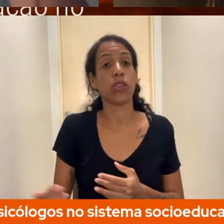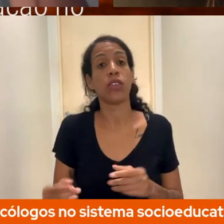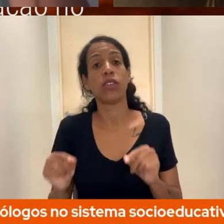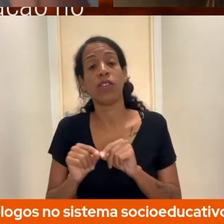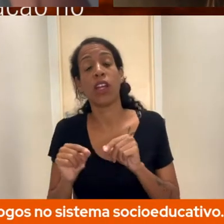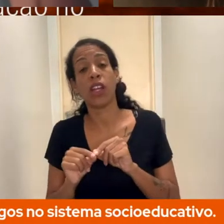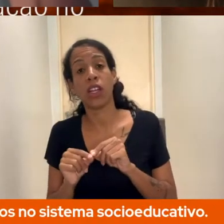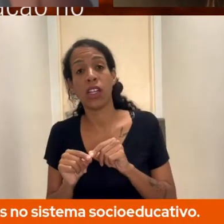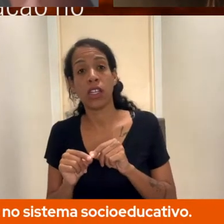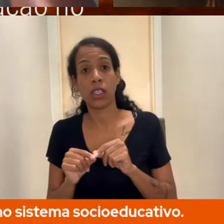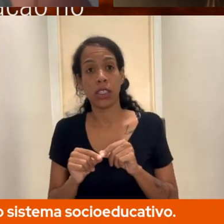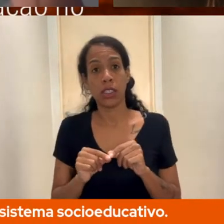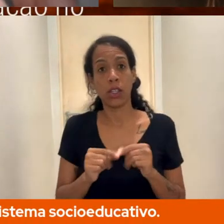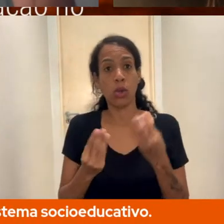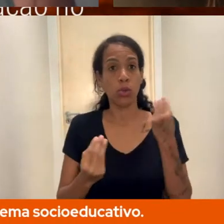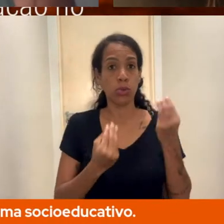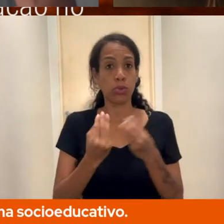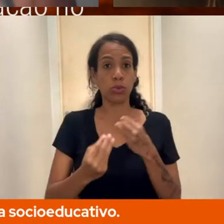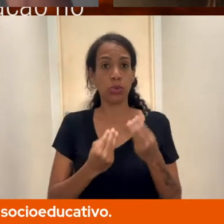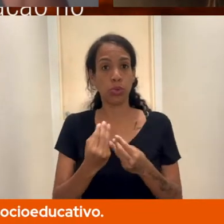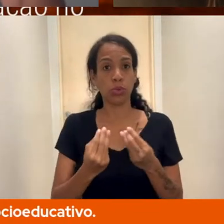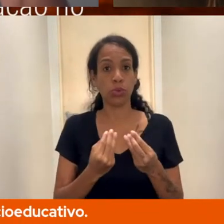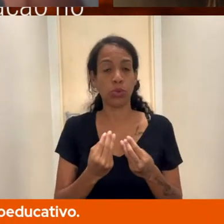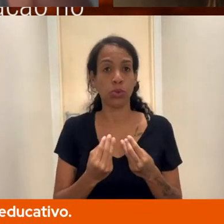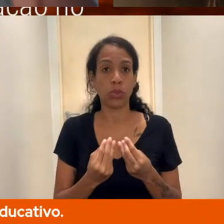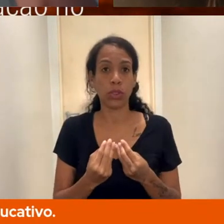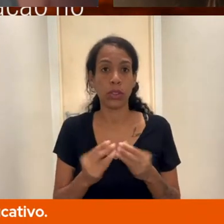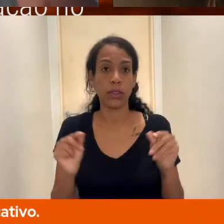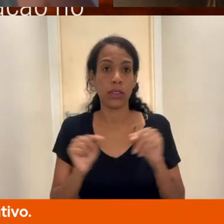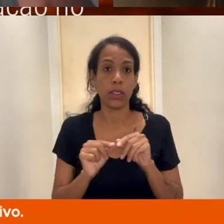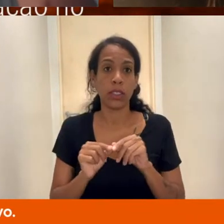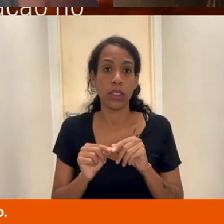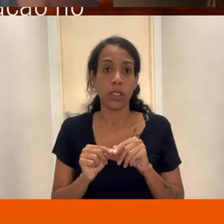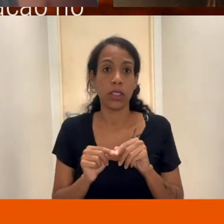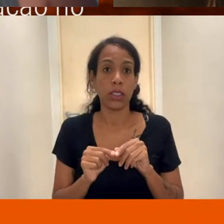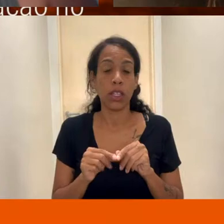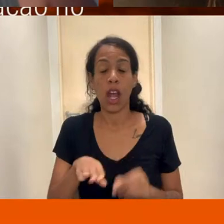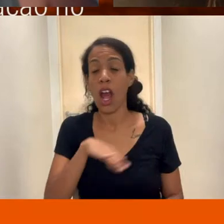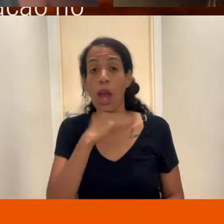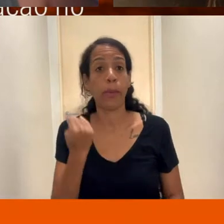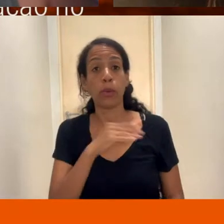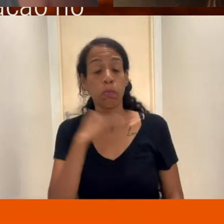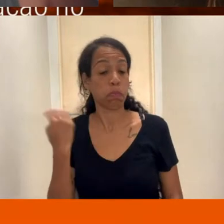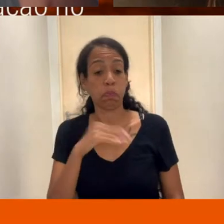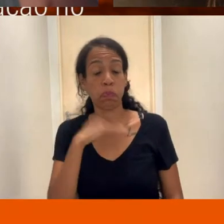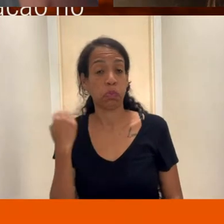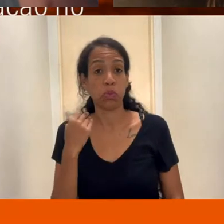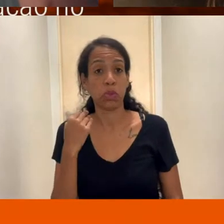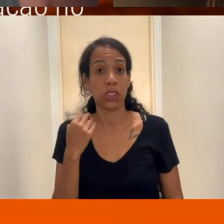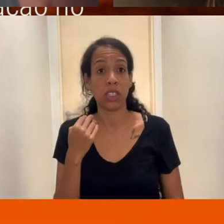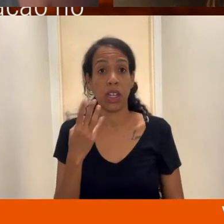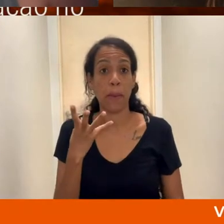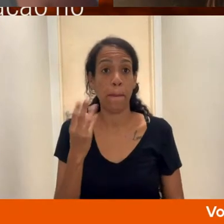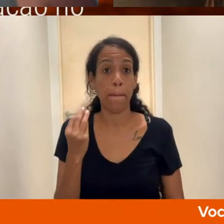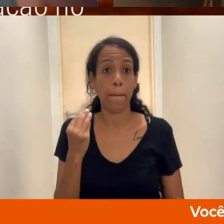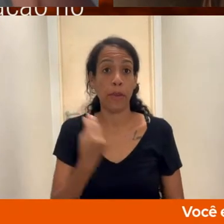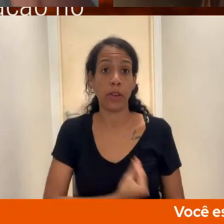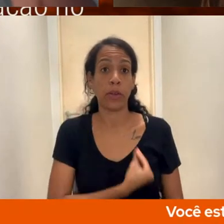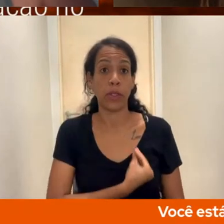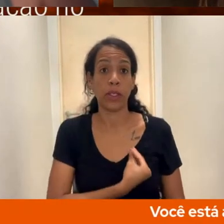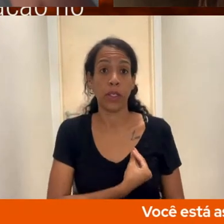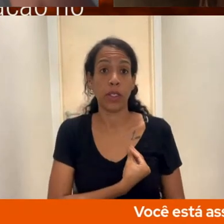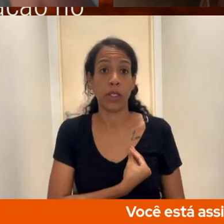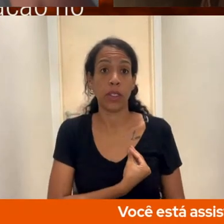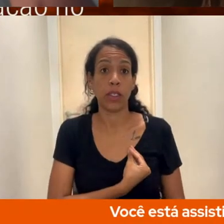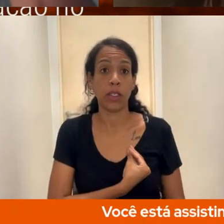relacionado, né, se constituído subjetivamente com a morte, né, com uma característica presente.